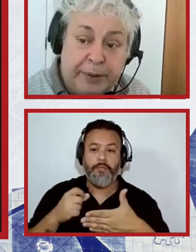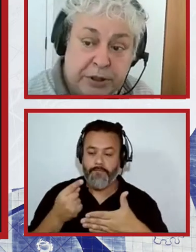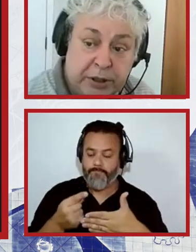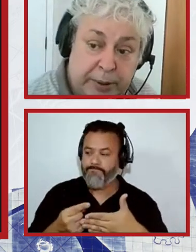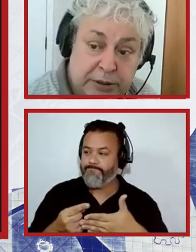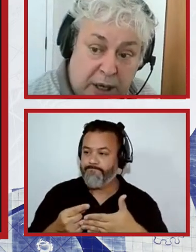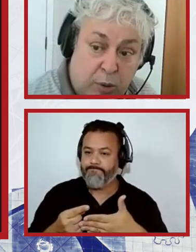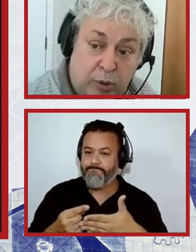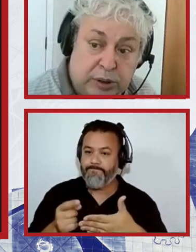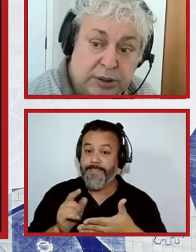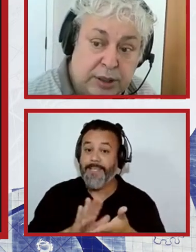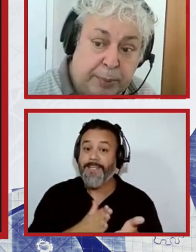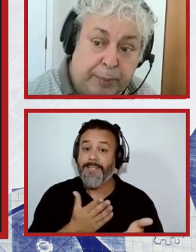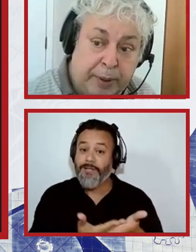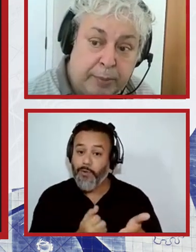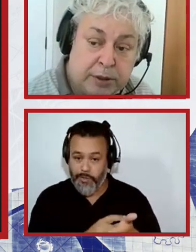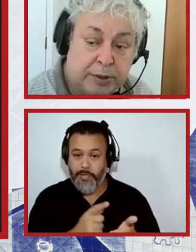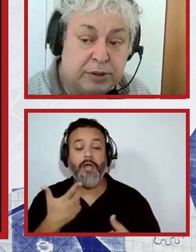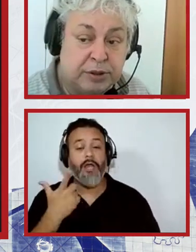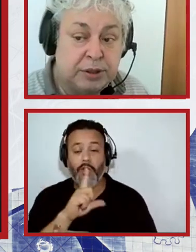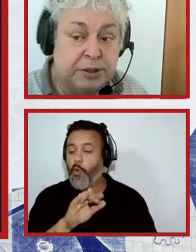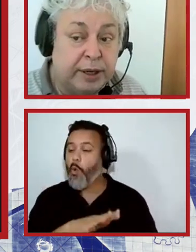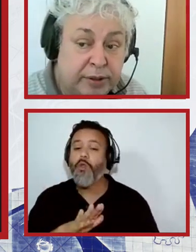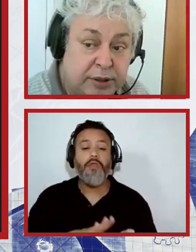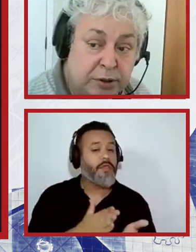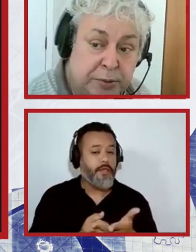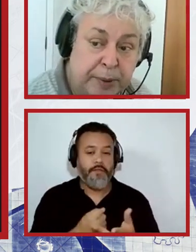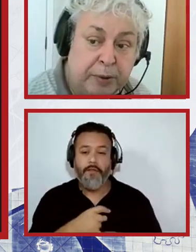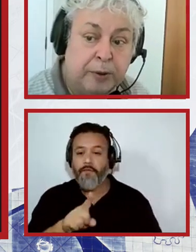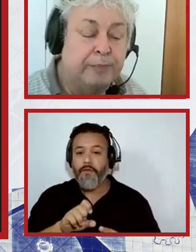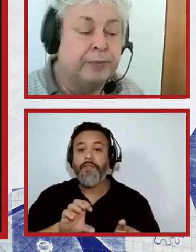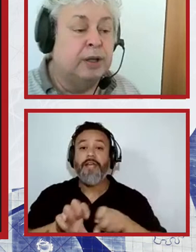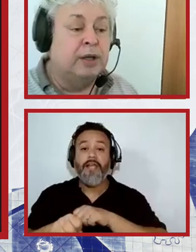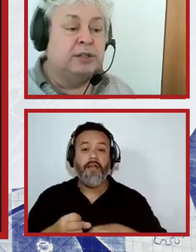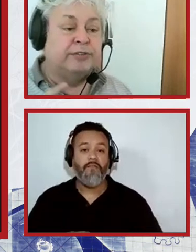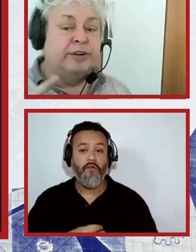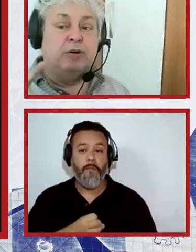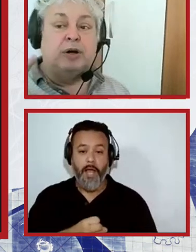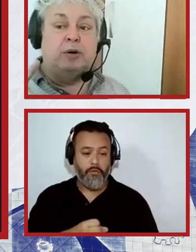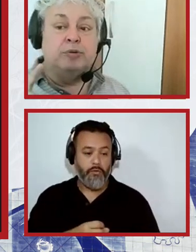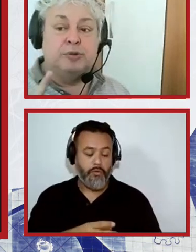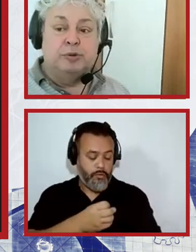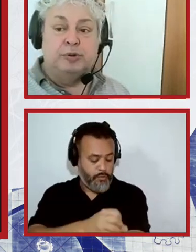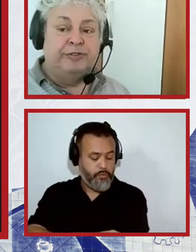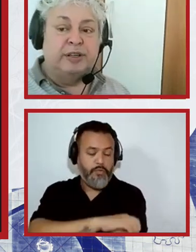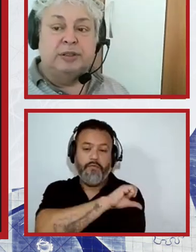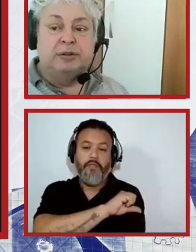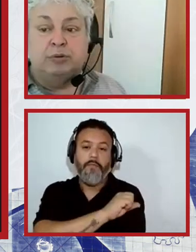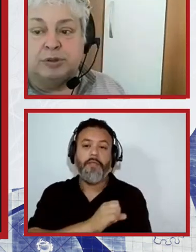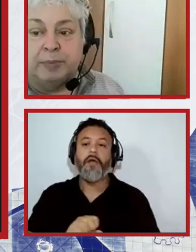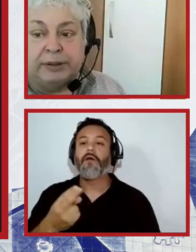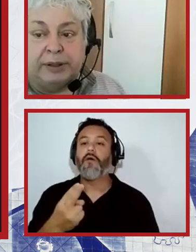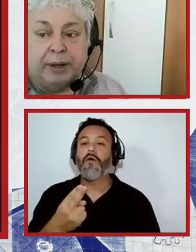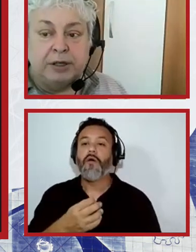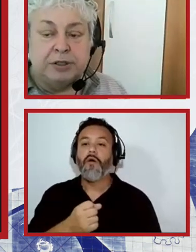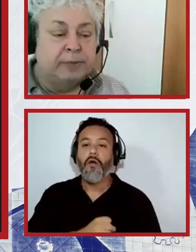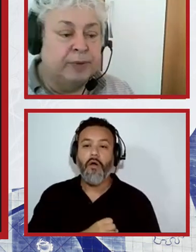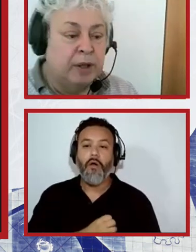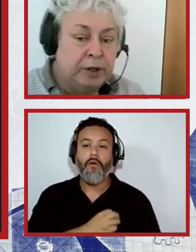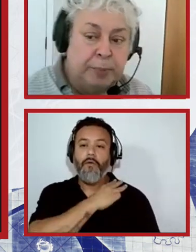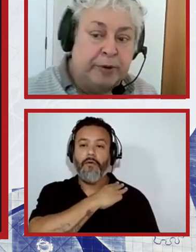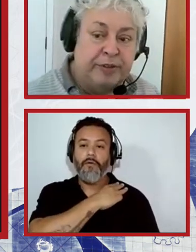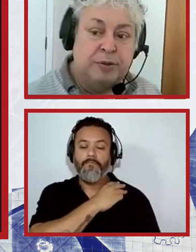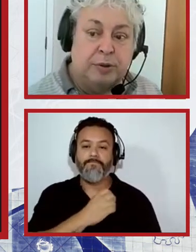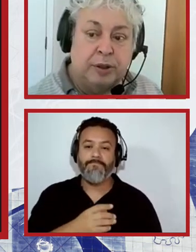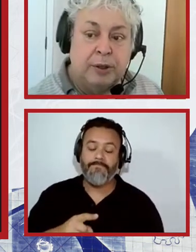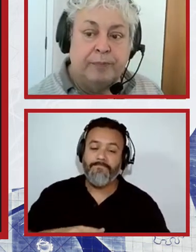o intérprete de Libras dá conta sem problemas. Mas quando você chega no ensino superior, Você vai colocar um surdo fazendo um curso de